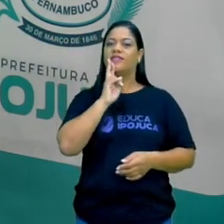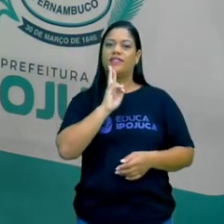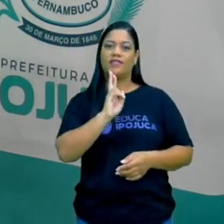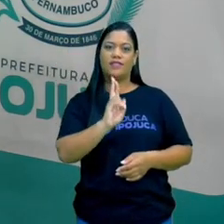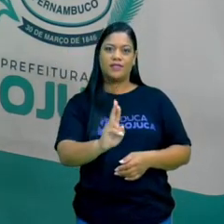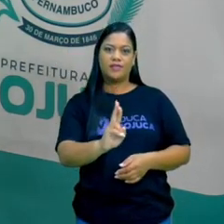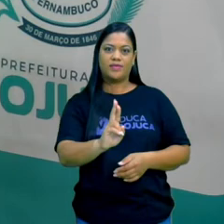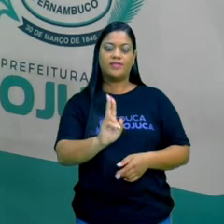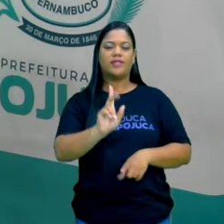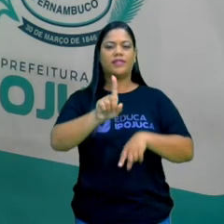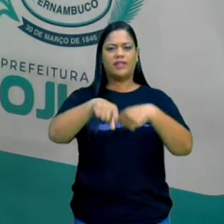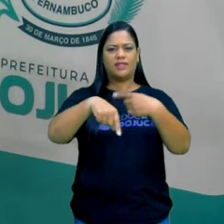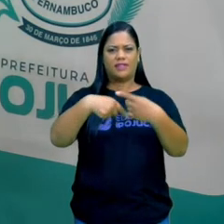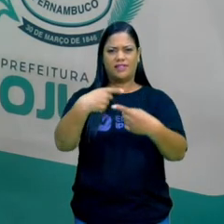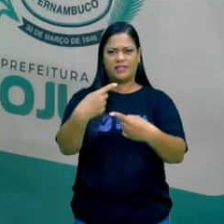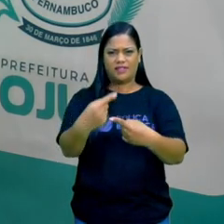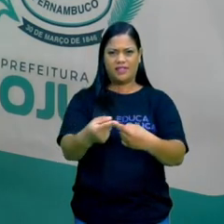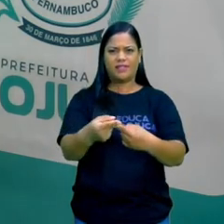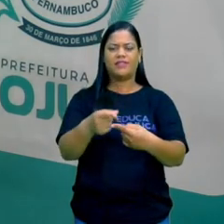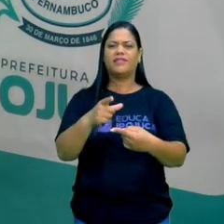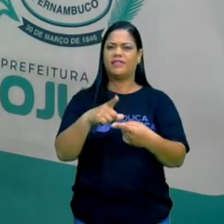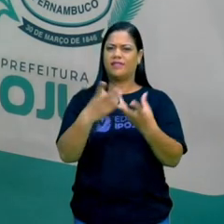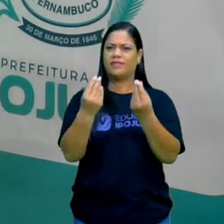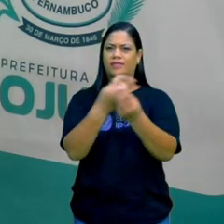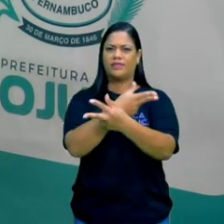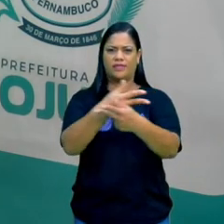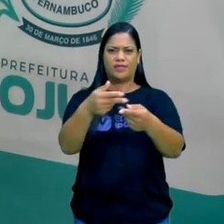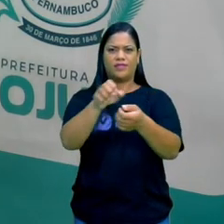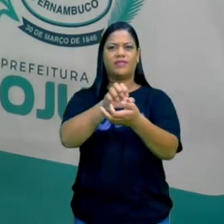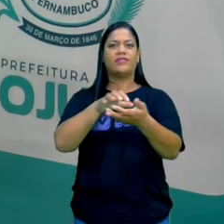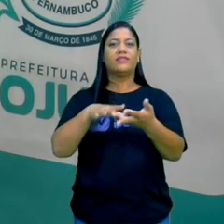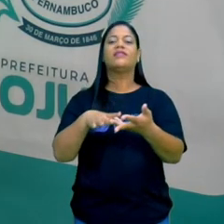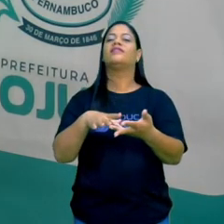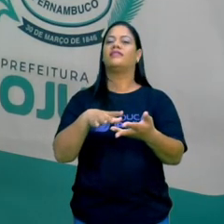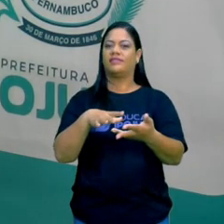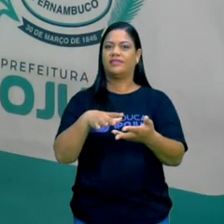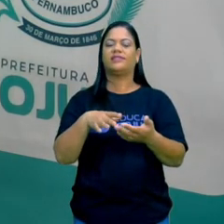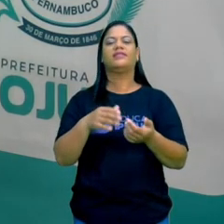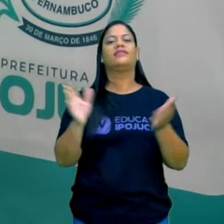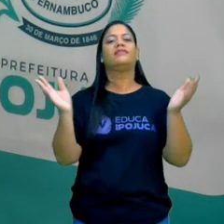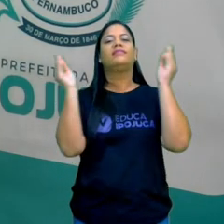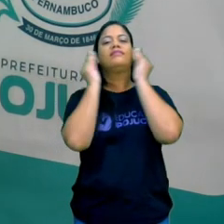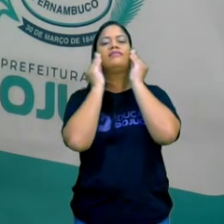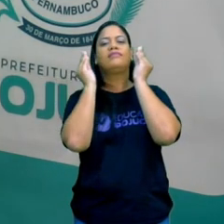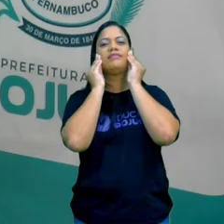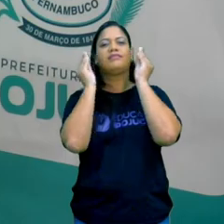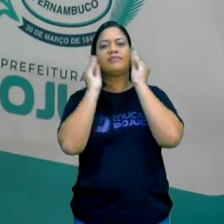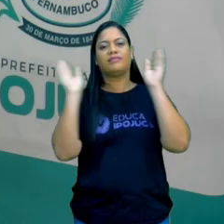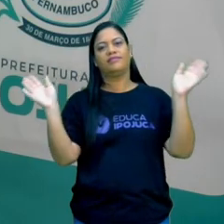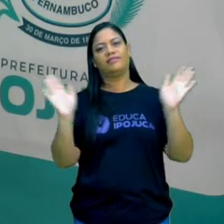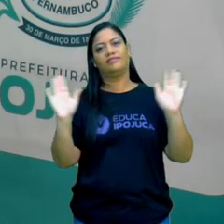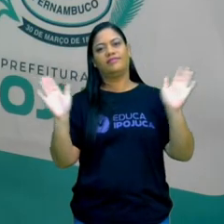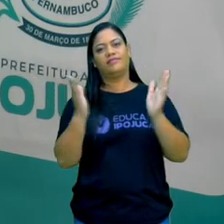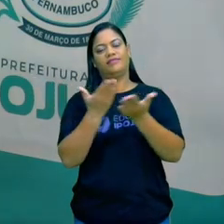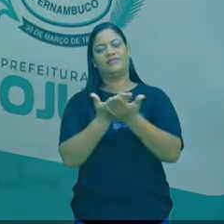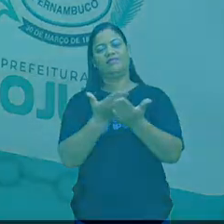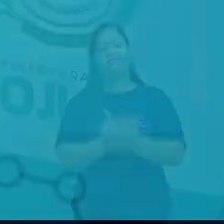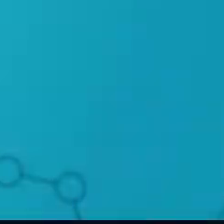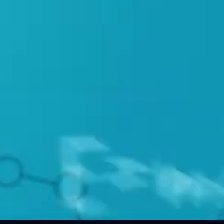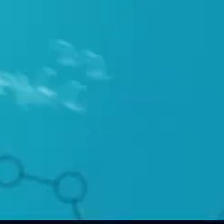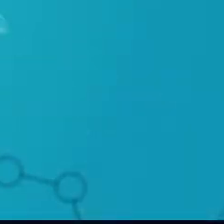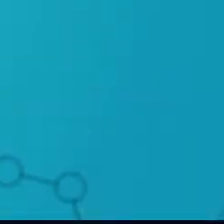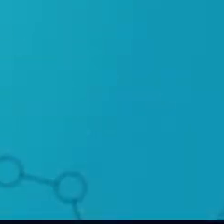essas duas questões que na próxima aula você vai trazer bastante coisas novas sobre cores. Tá certo? Um beijo grande para vocês e até a próxima aula.